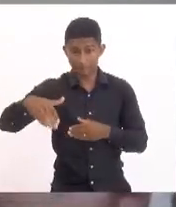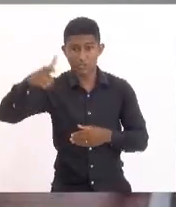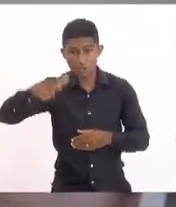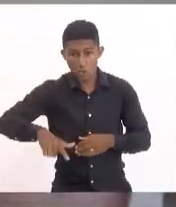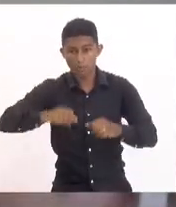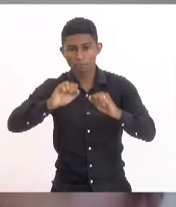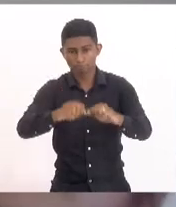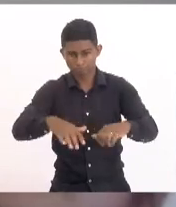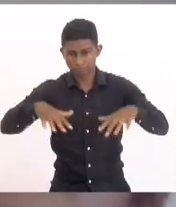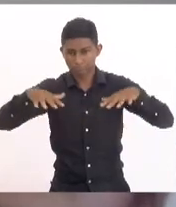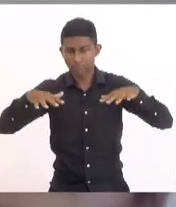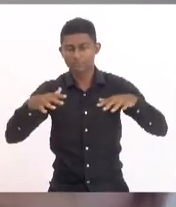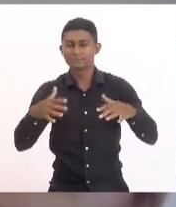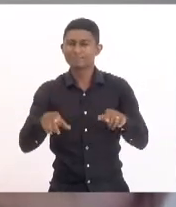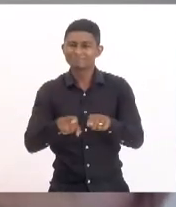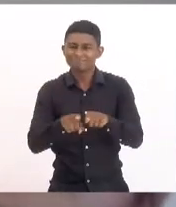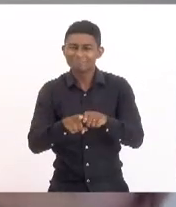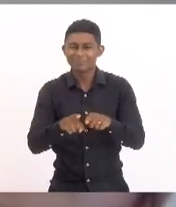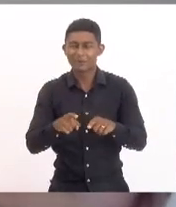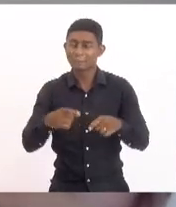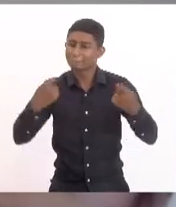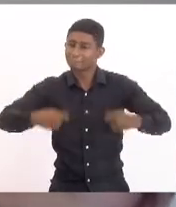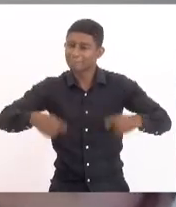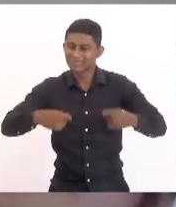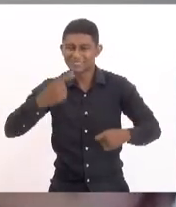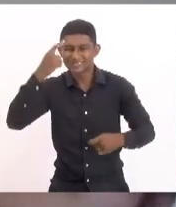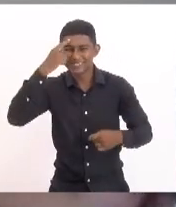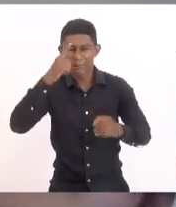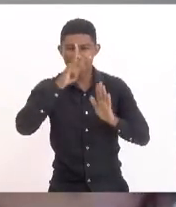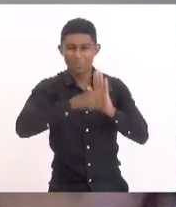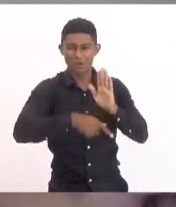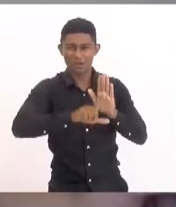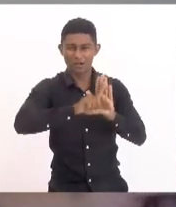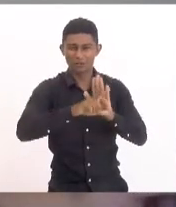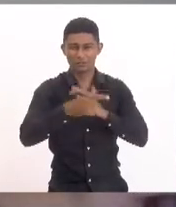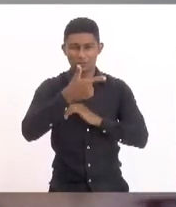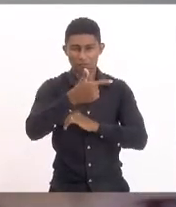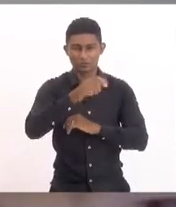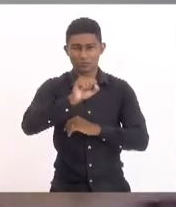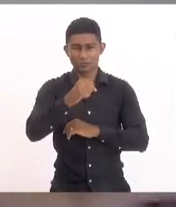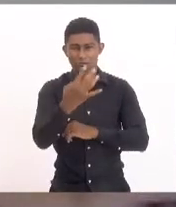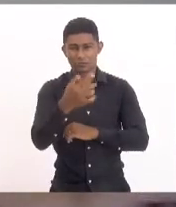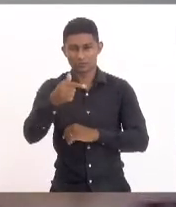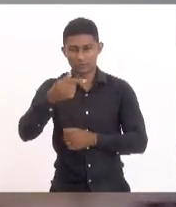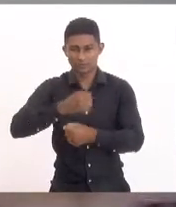valeria a pena também, Flávio, levar em conta o projeto de lei 2847 de